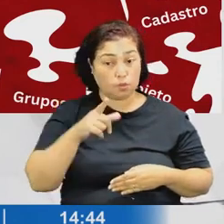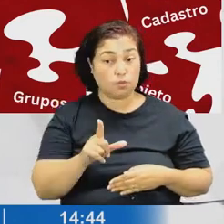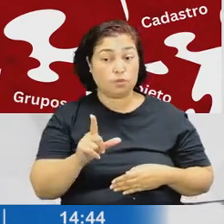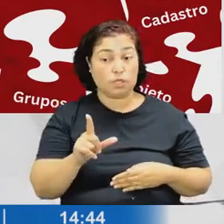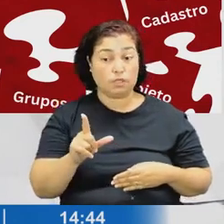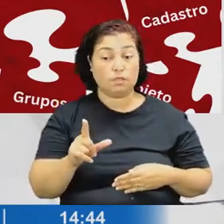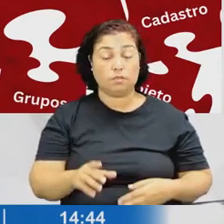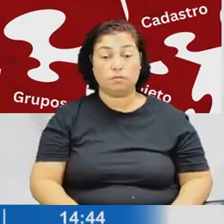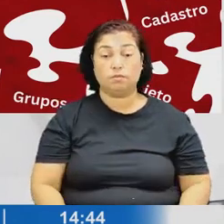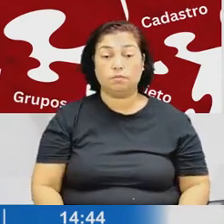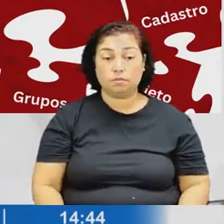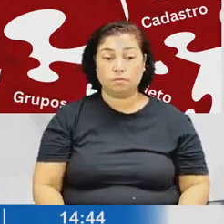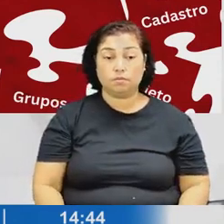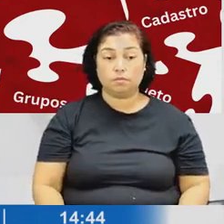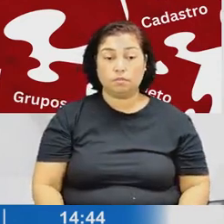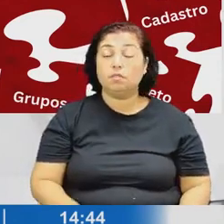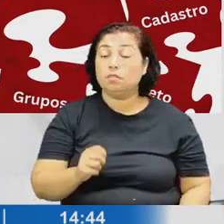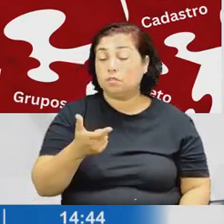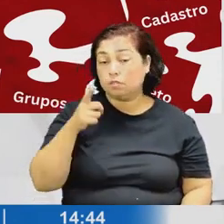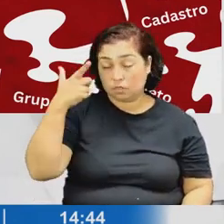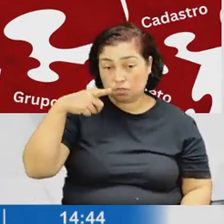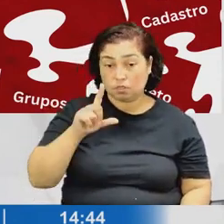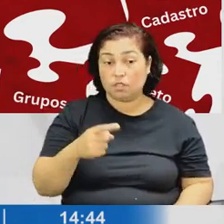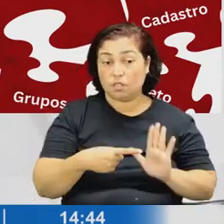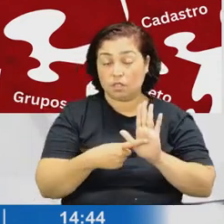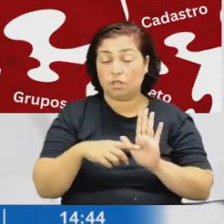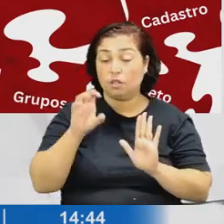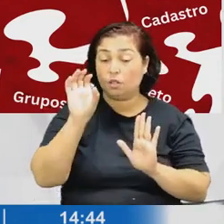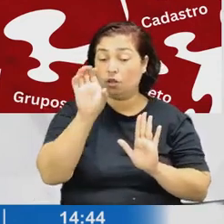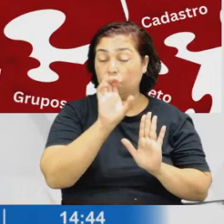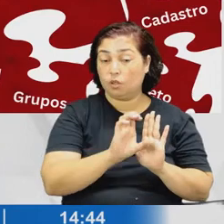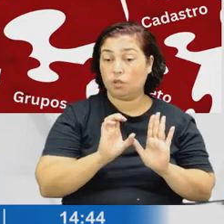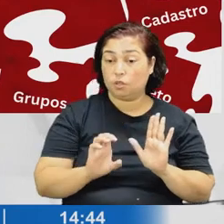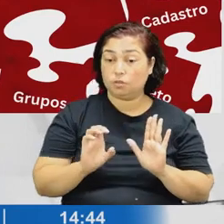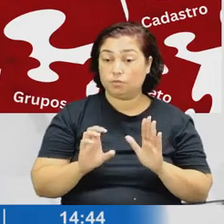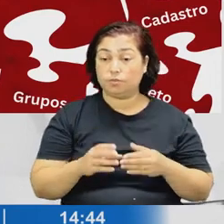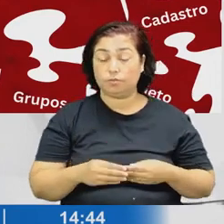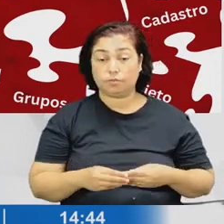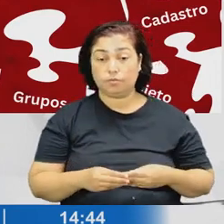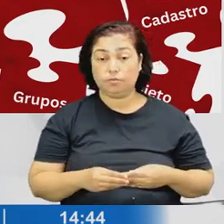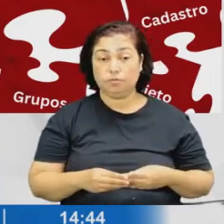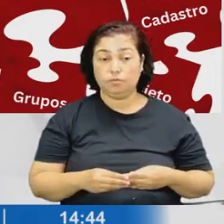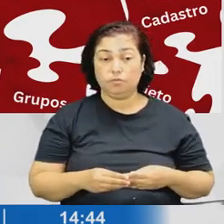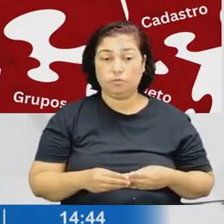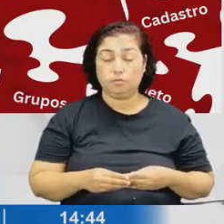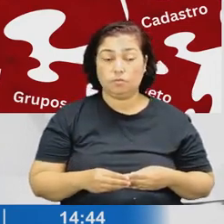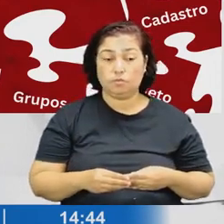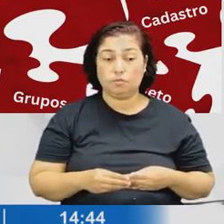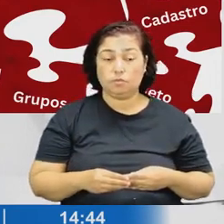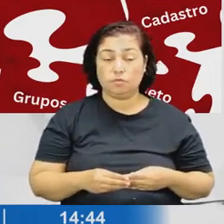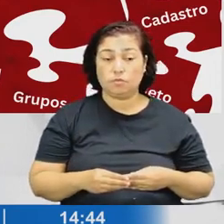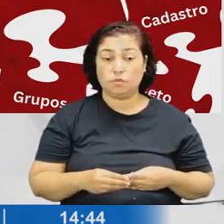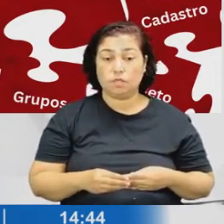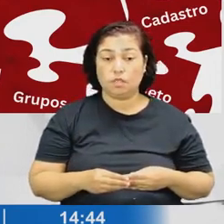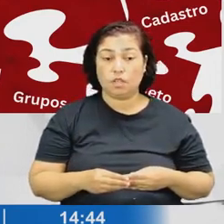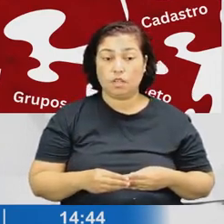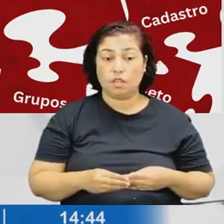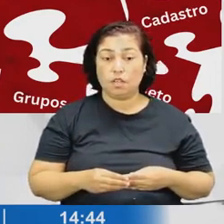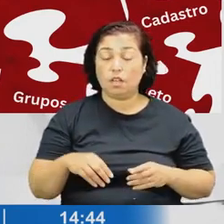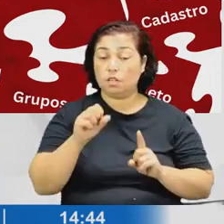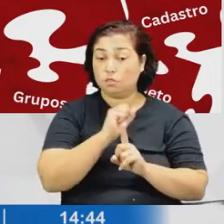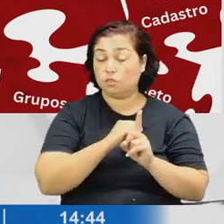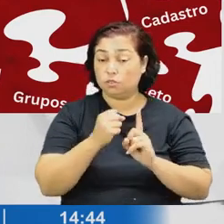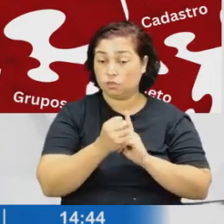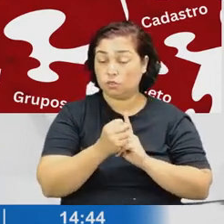é um quebra-cabeça se você consegue montar ele na reputação agenda proativa gestão de crise associações e imagem na mobilização